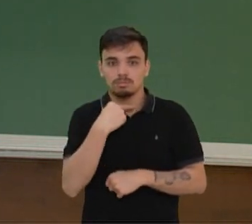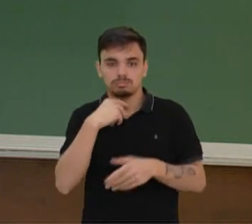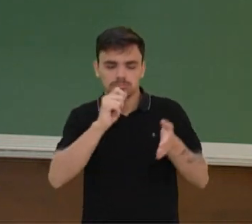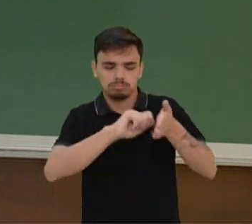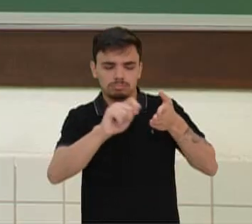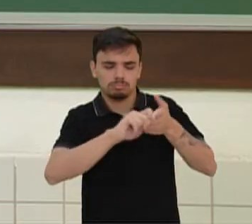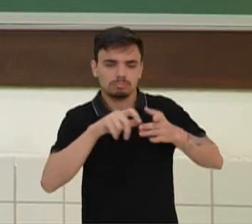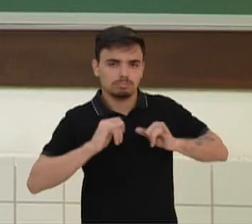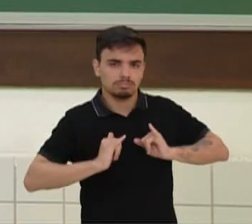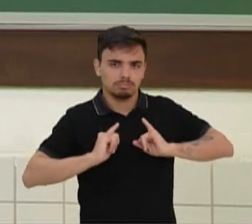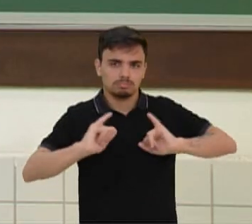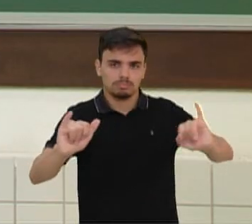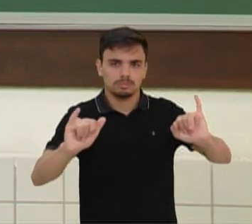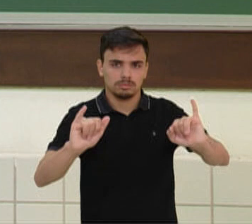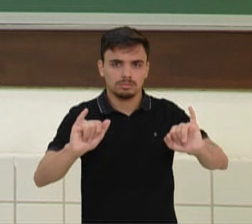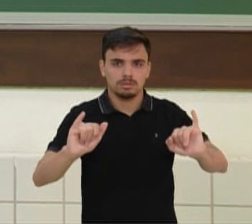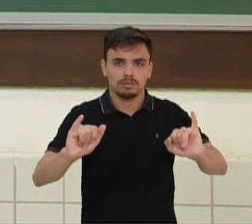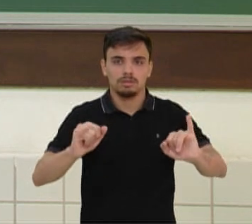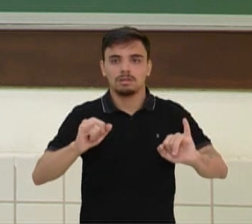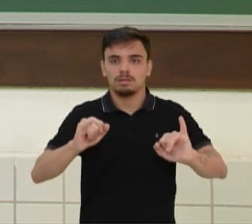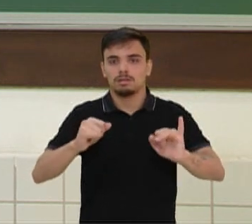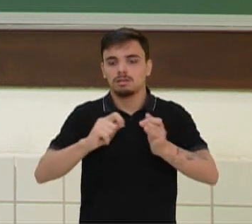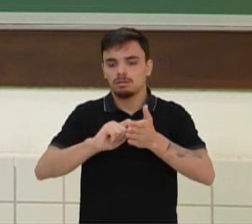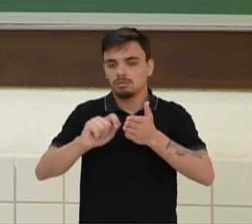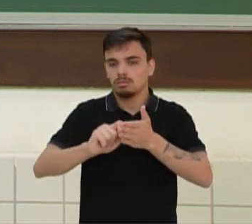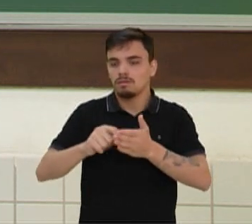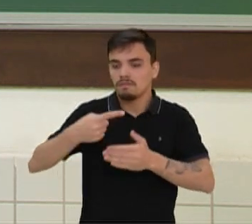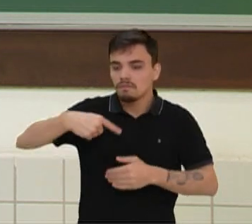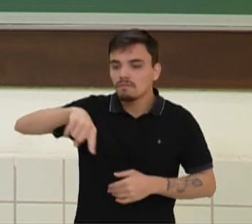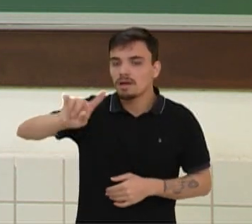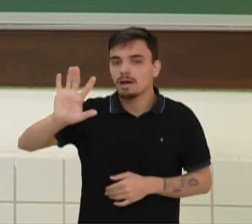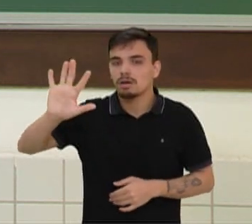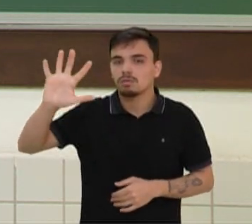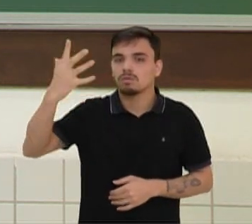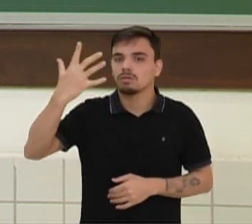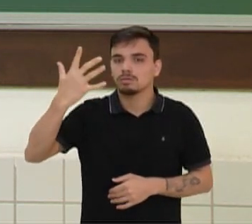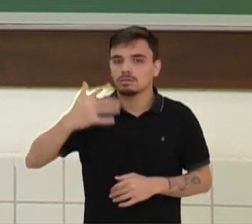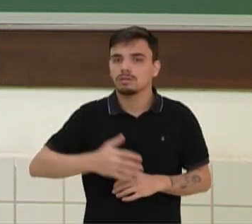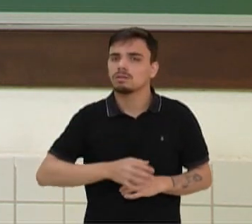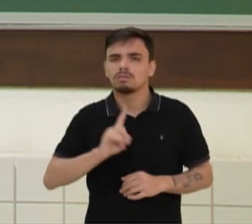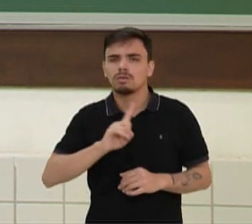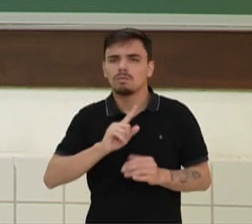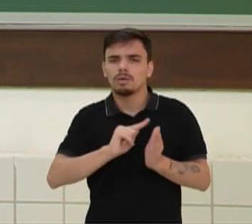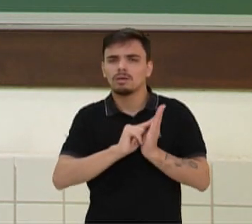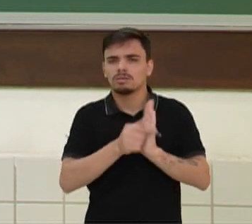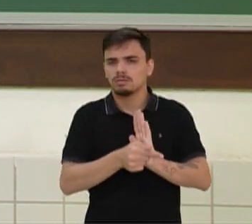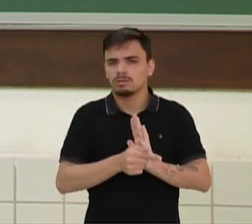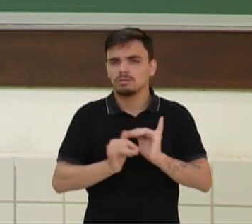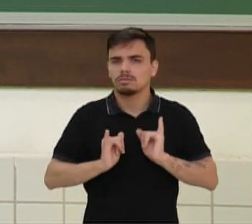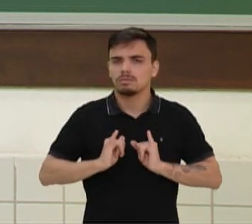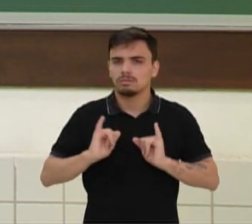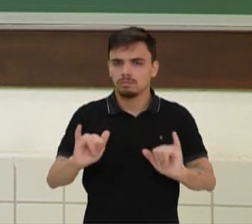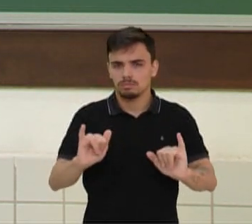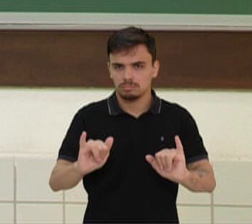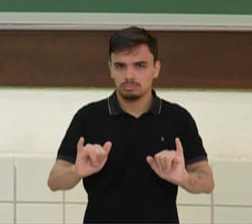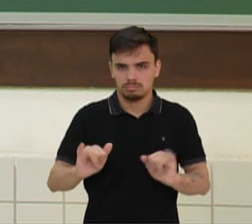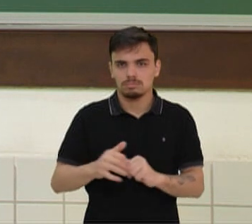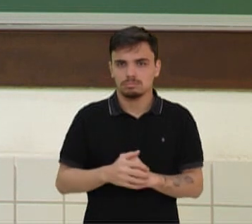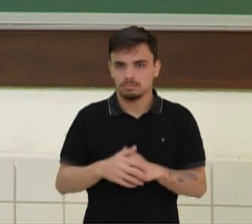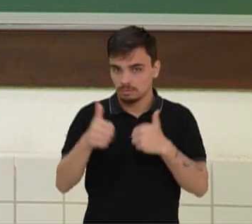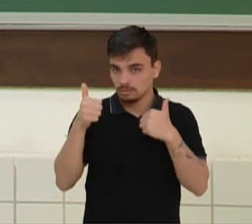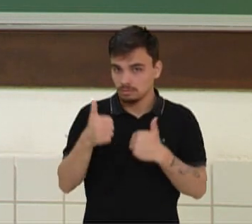notícia de algo que ainda irá acontecer. Aí não se enquadra no gênero de notícia, tá